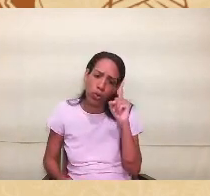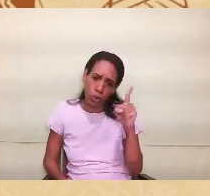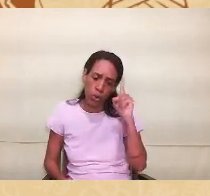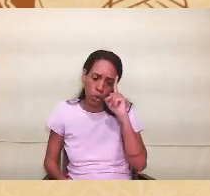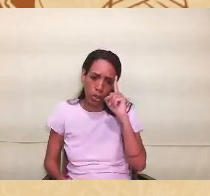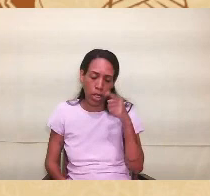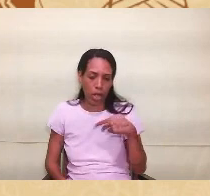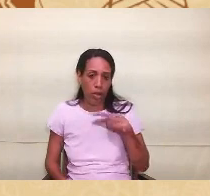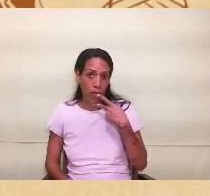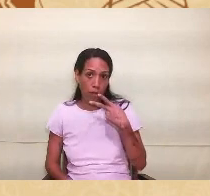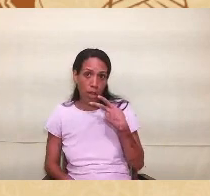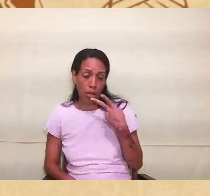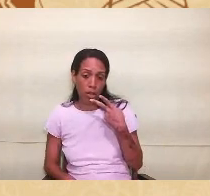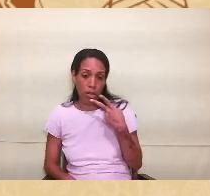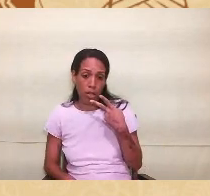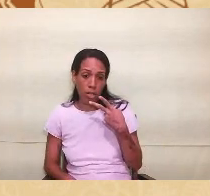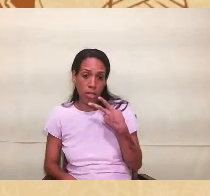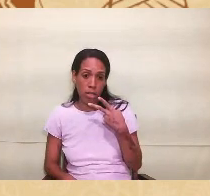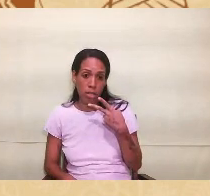que